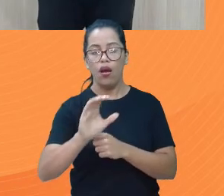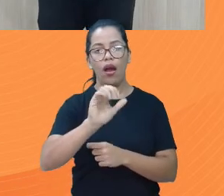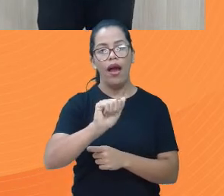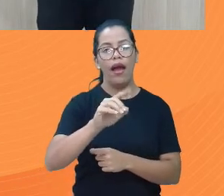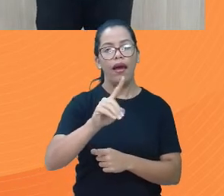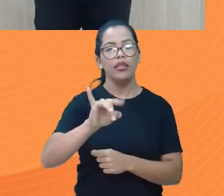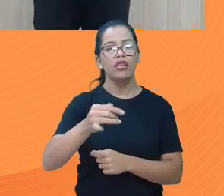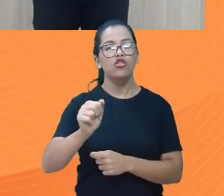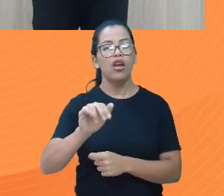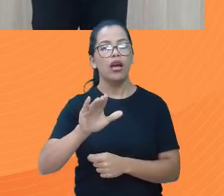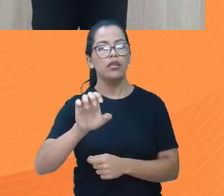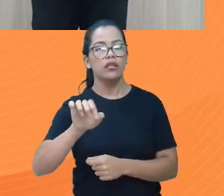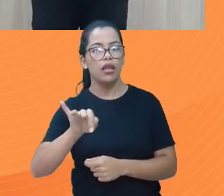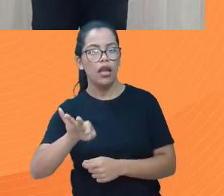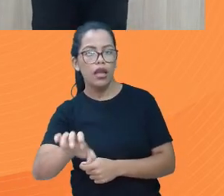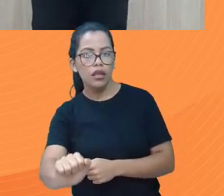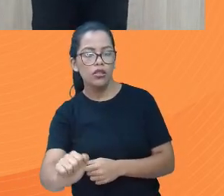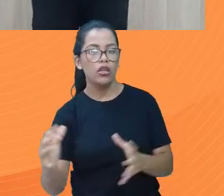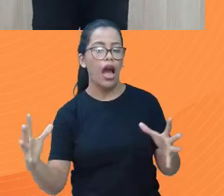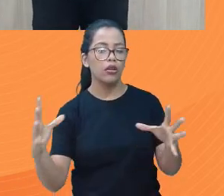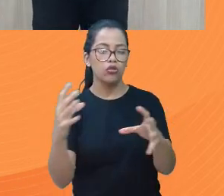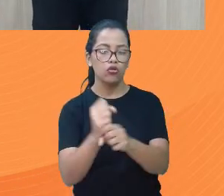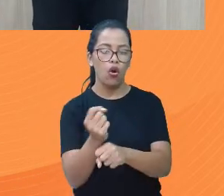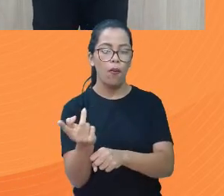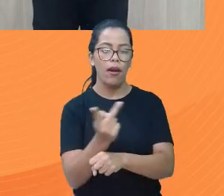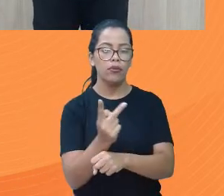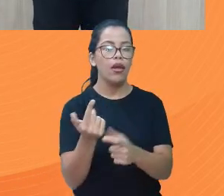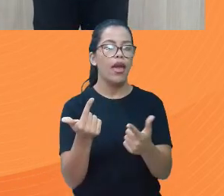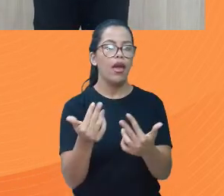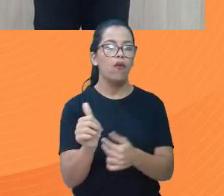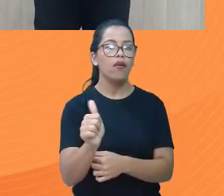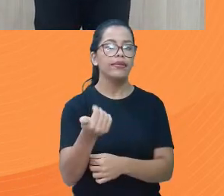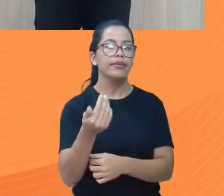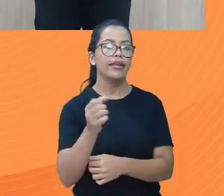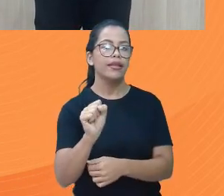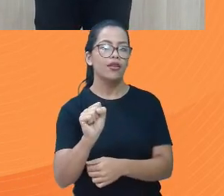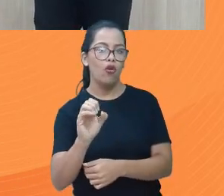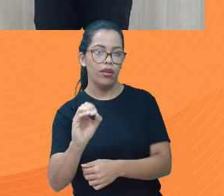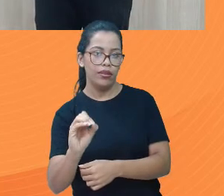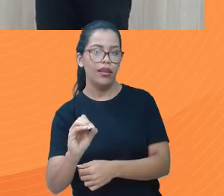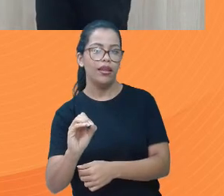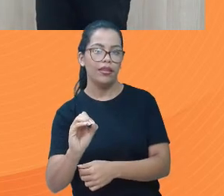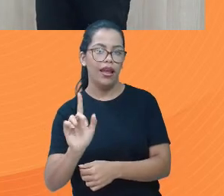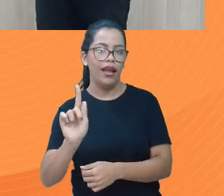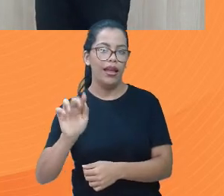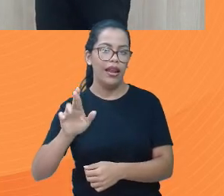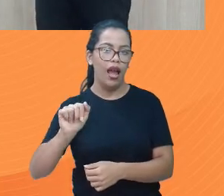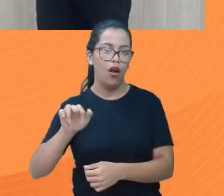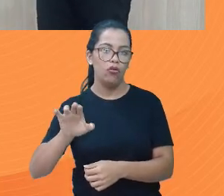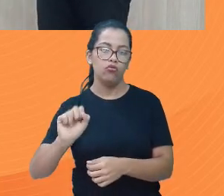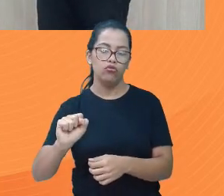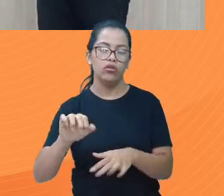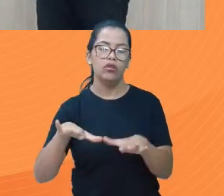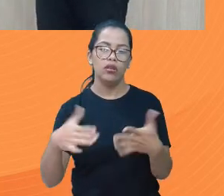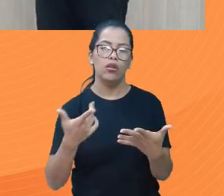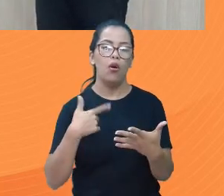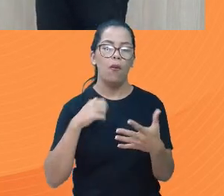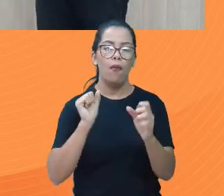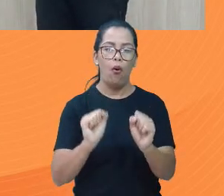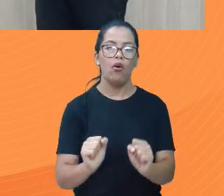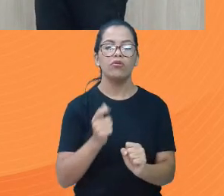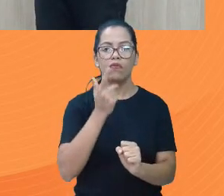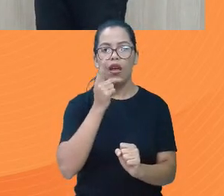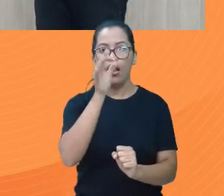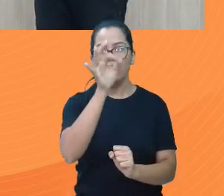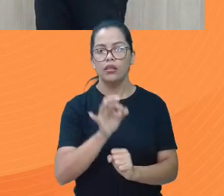ângulos adjacentes, a soma entre eles é igual a 180 graus. Então, eu posso afirmar que o ângulo D